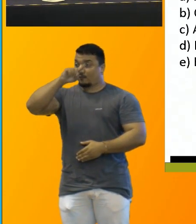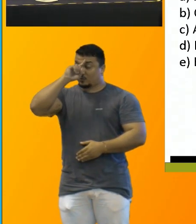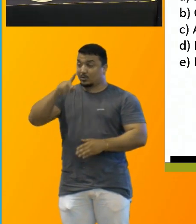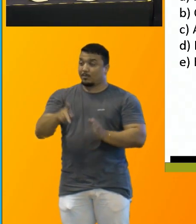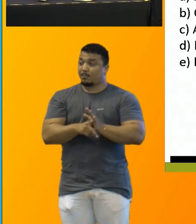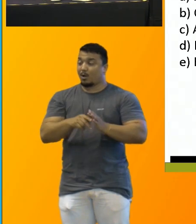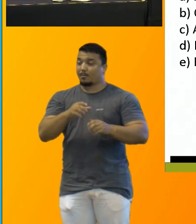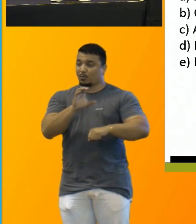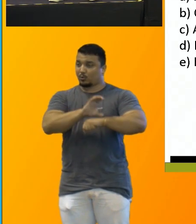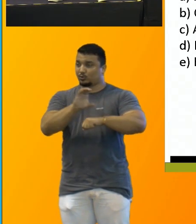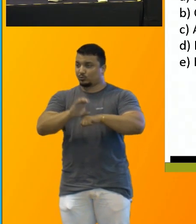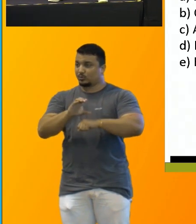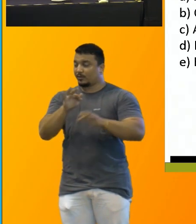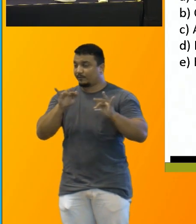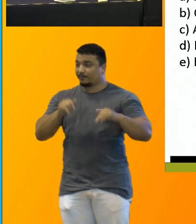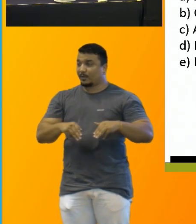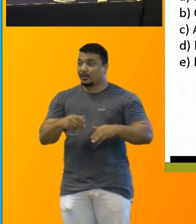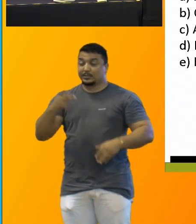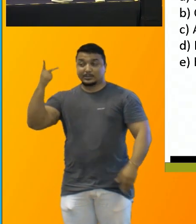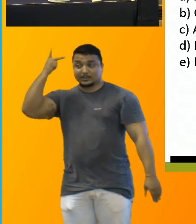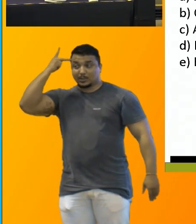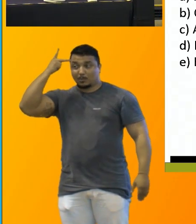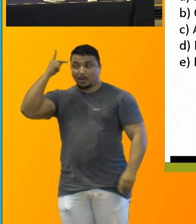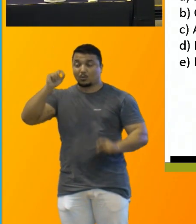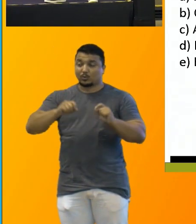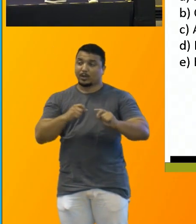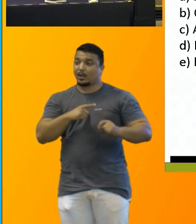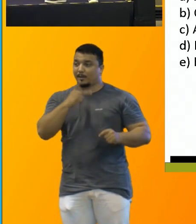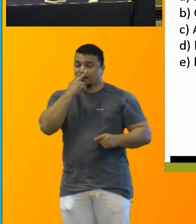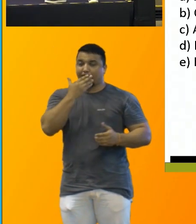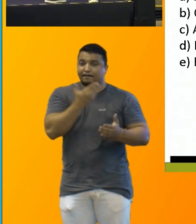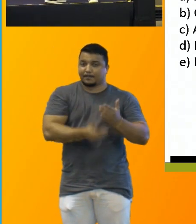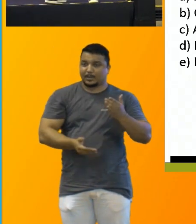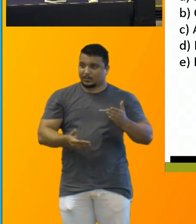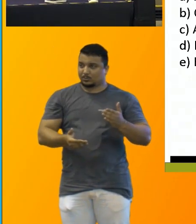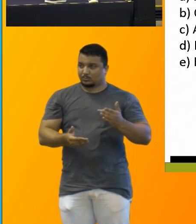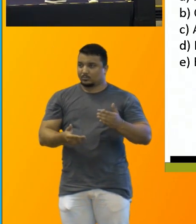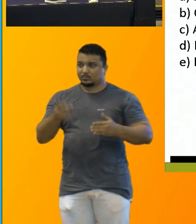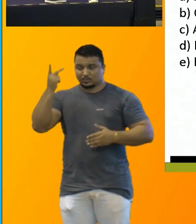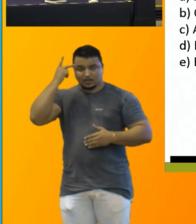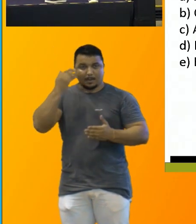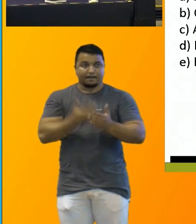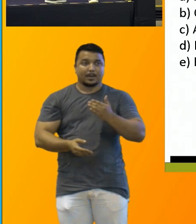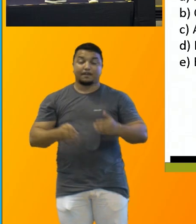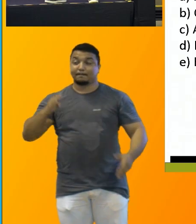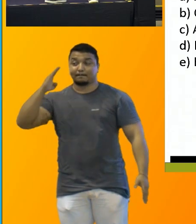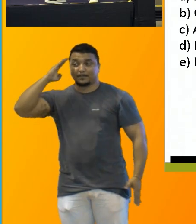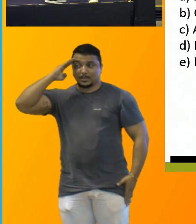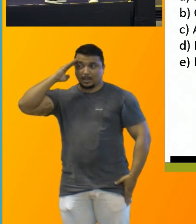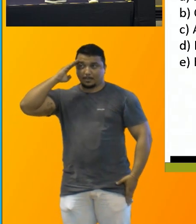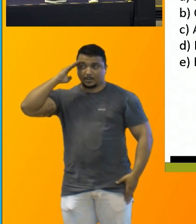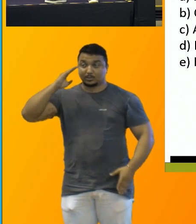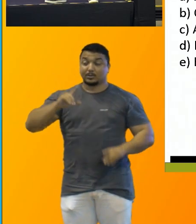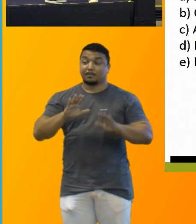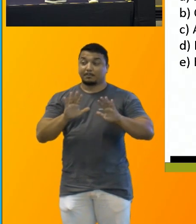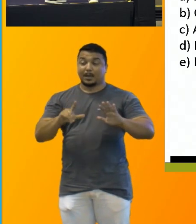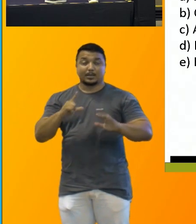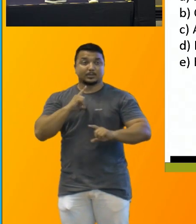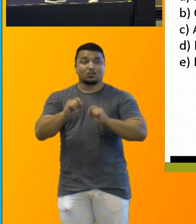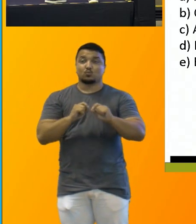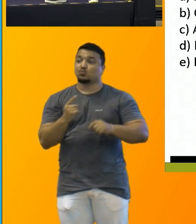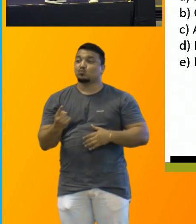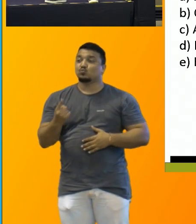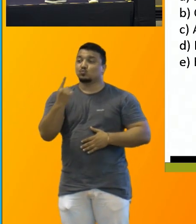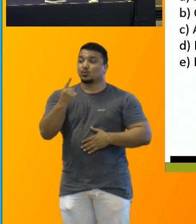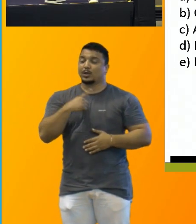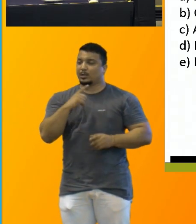Constitucionalista acabou, São Paulo foi derrotado, em parte, militarmente. Mas uma das